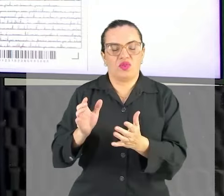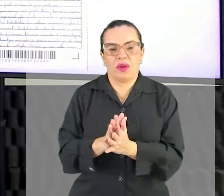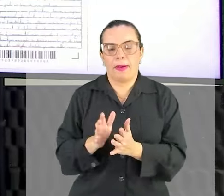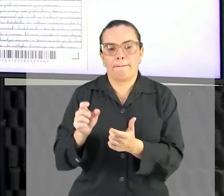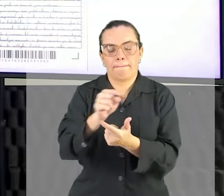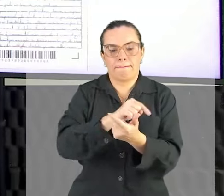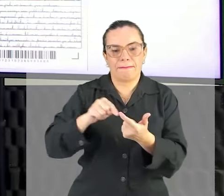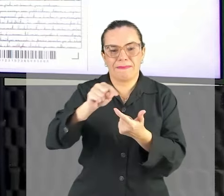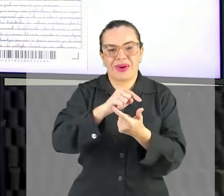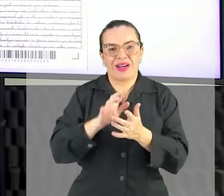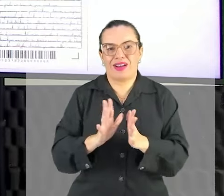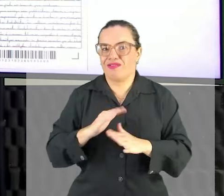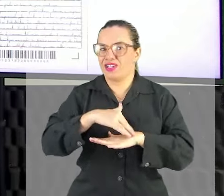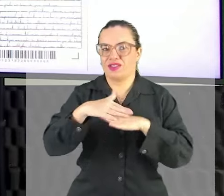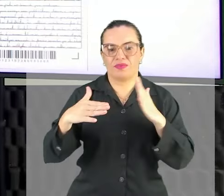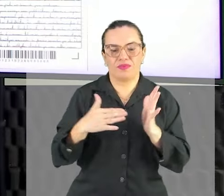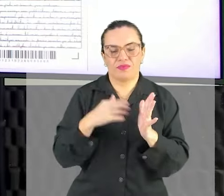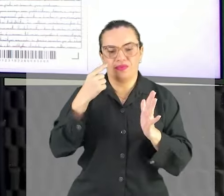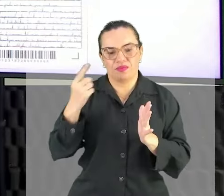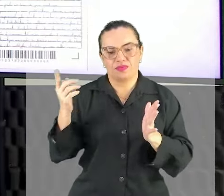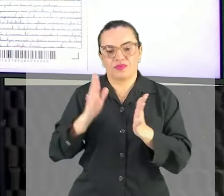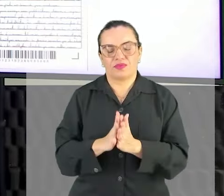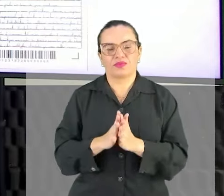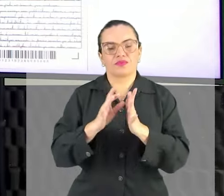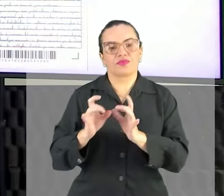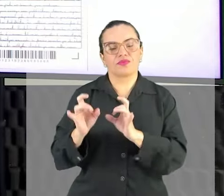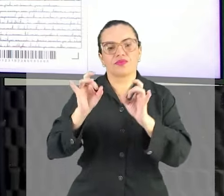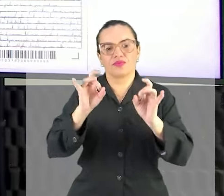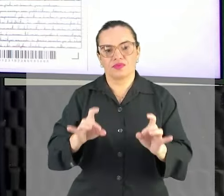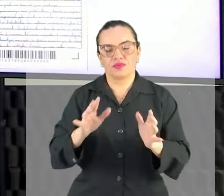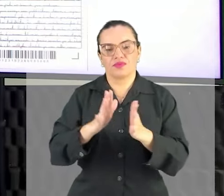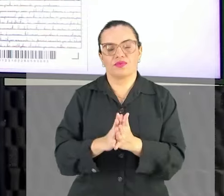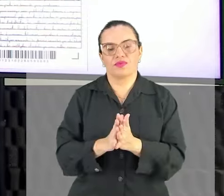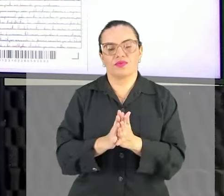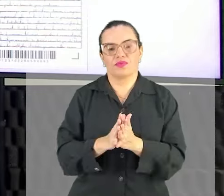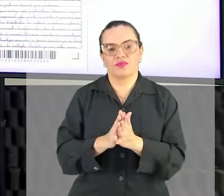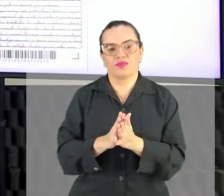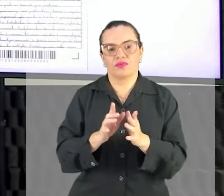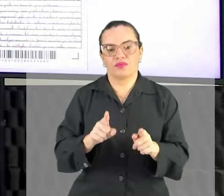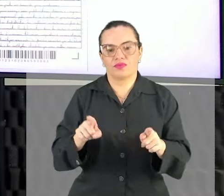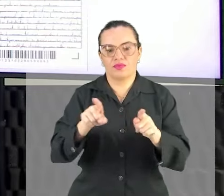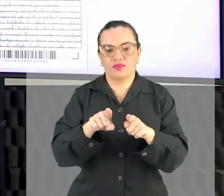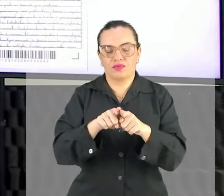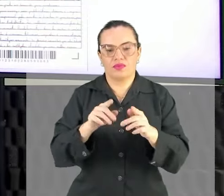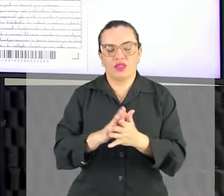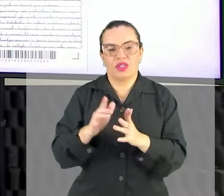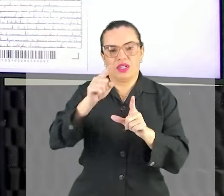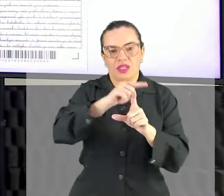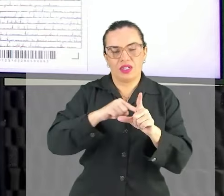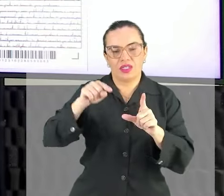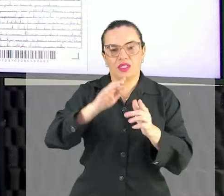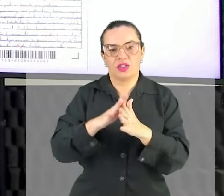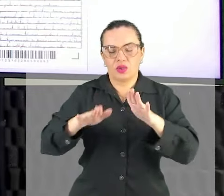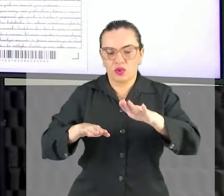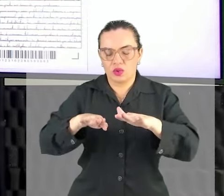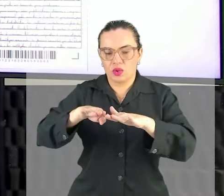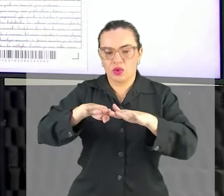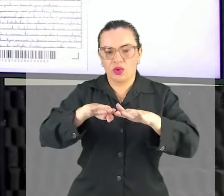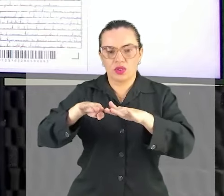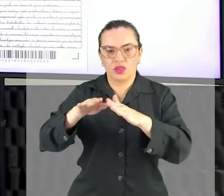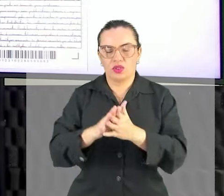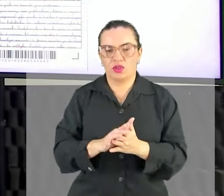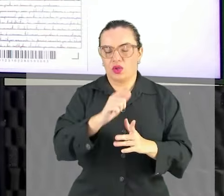detalhe e último é que esse aluno também teve a preocupação de manter a letra toda equilibrada. Nós não temos aqui presença de